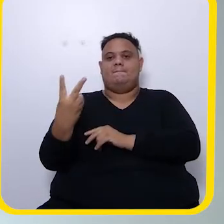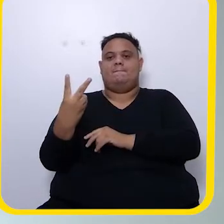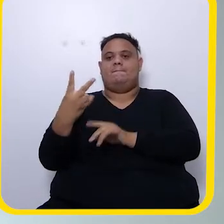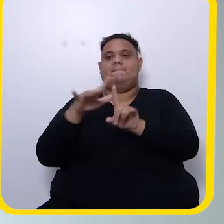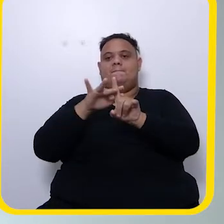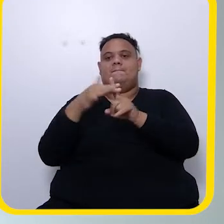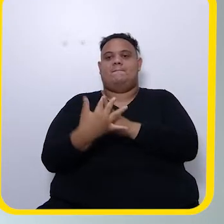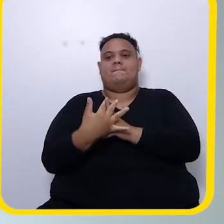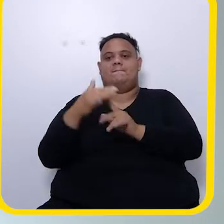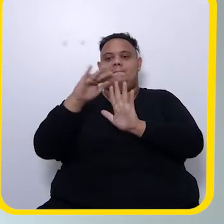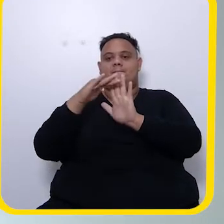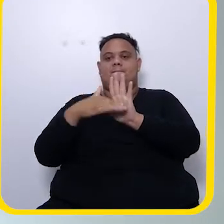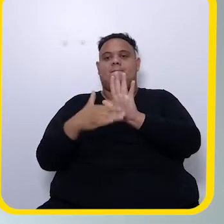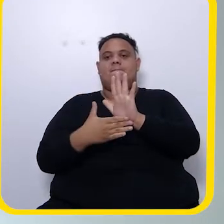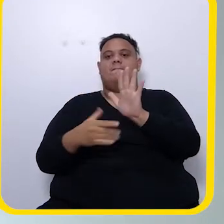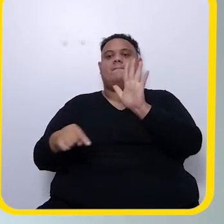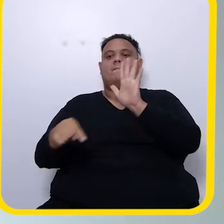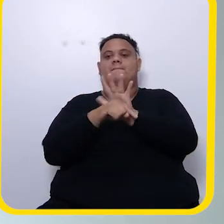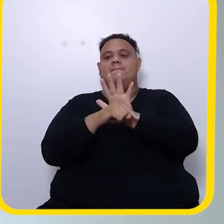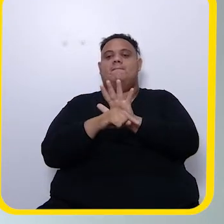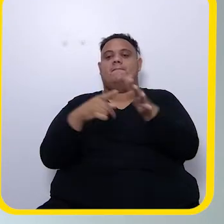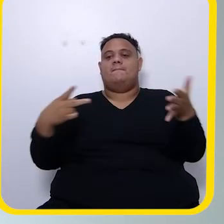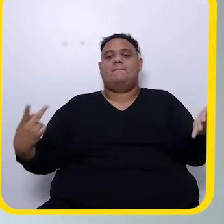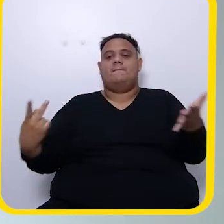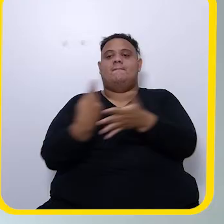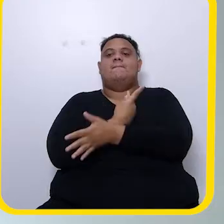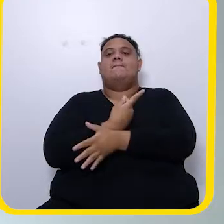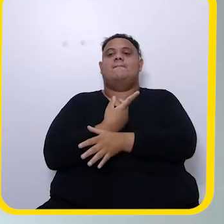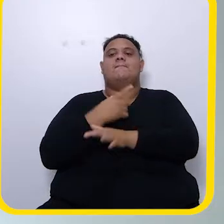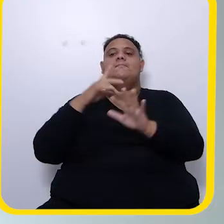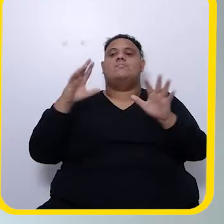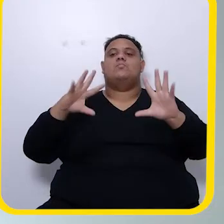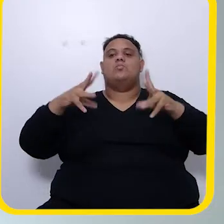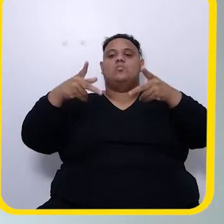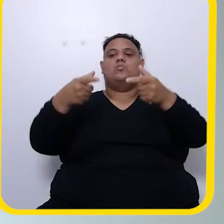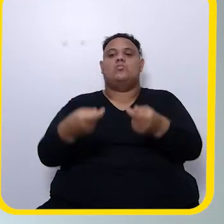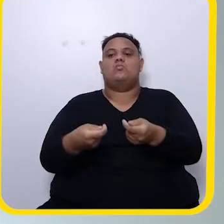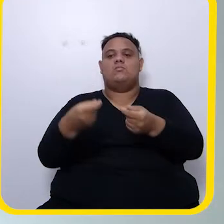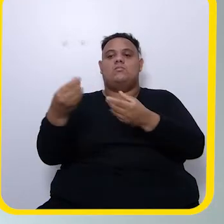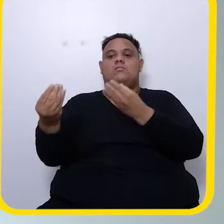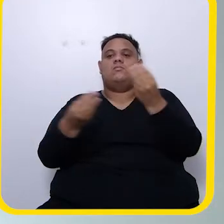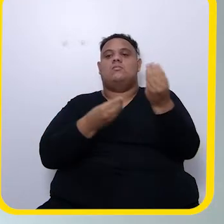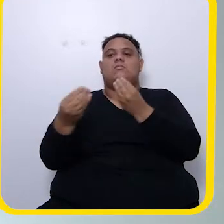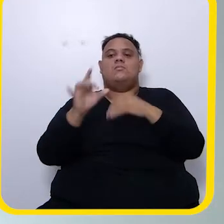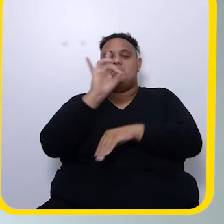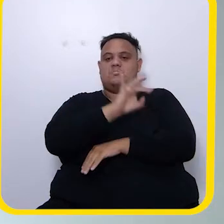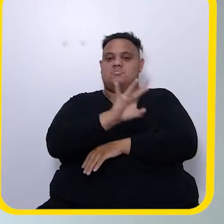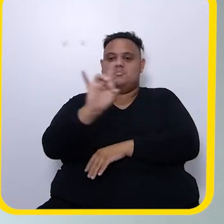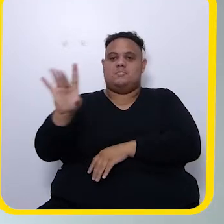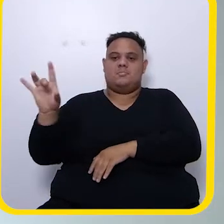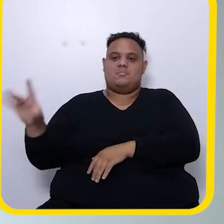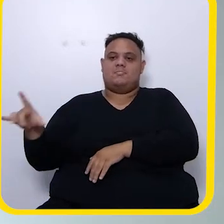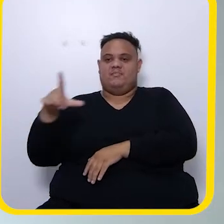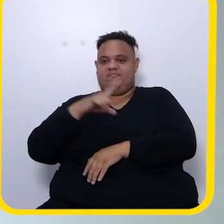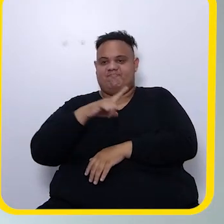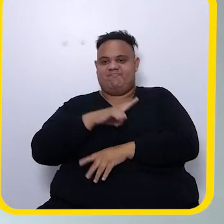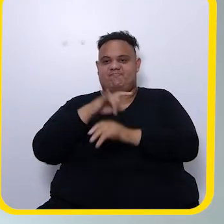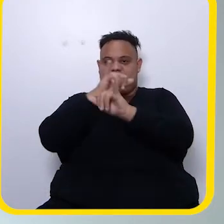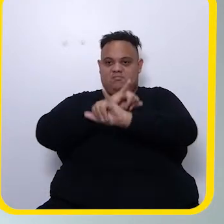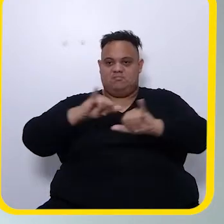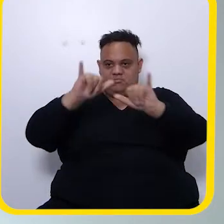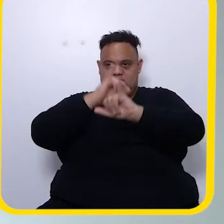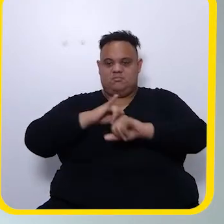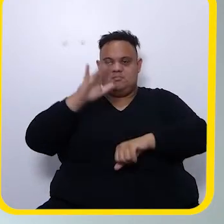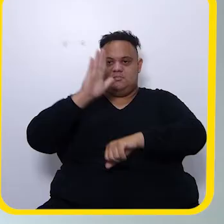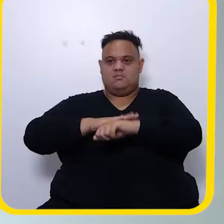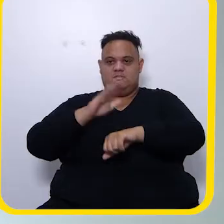planejado, menos o que ia acontecer, isso é o total de panfletos que cada um teve que distribuir a mais.